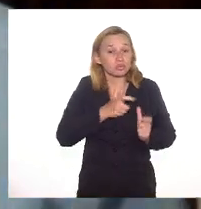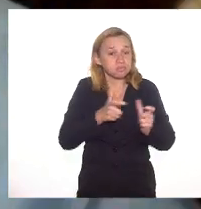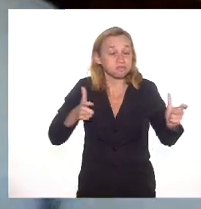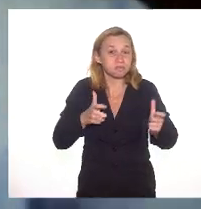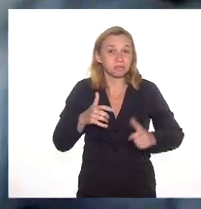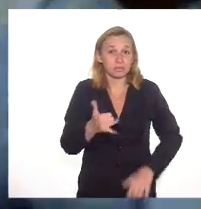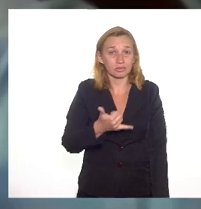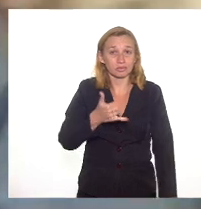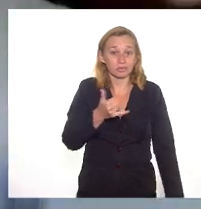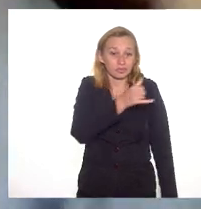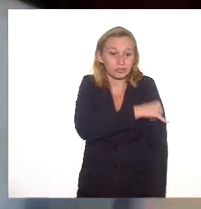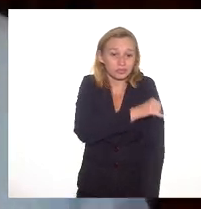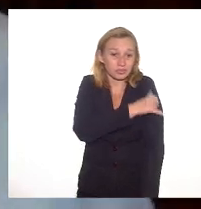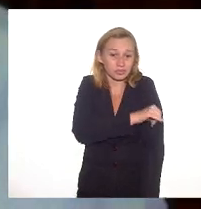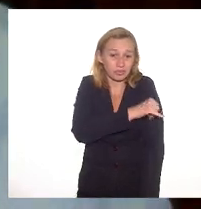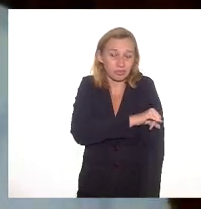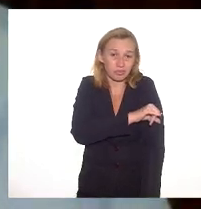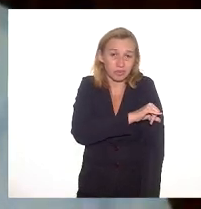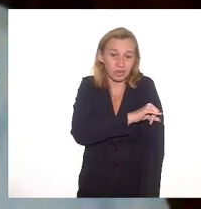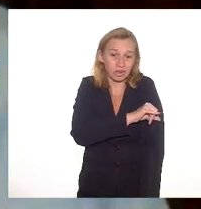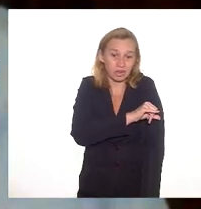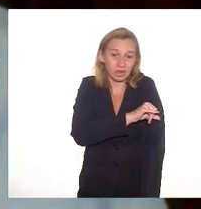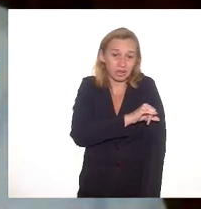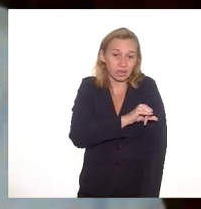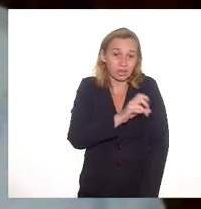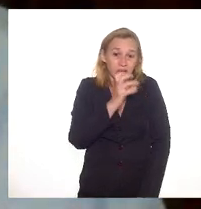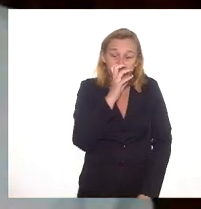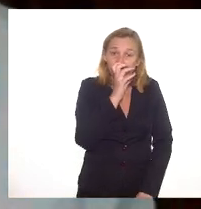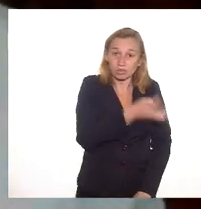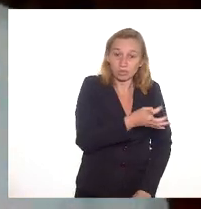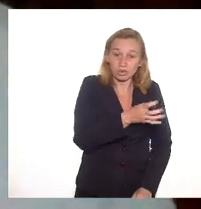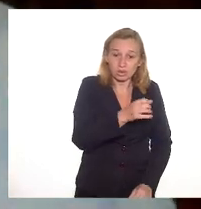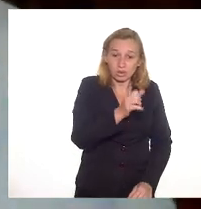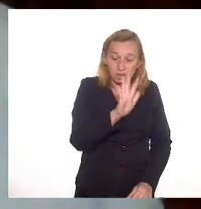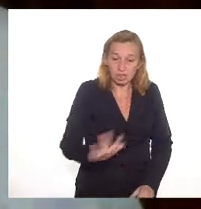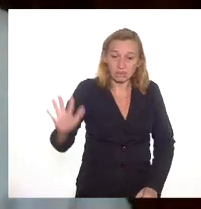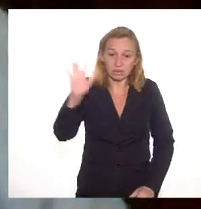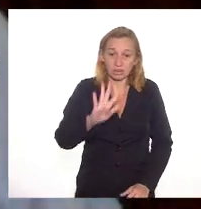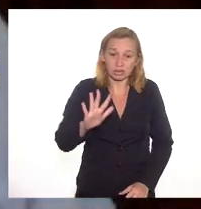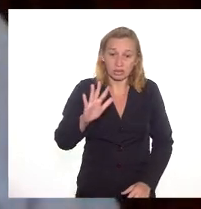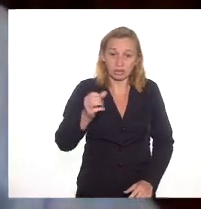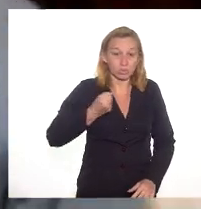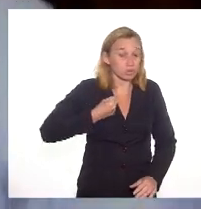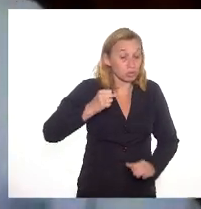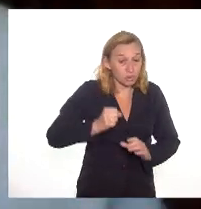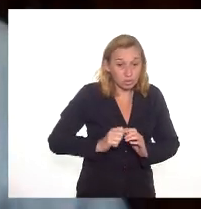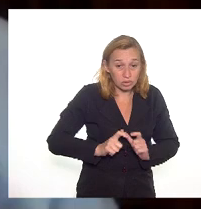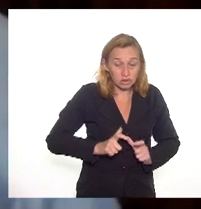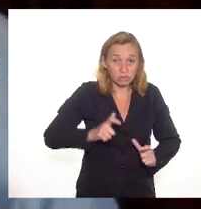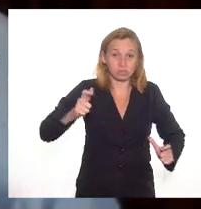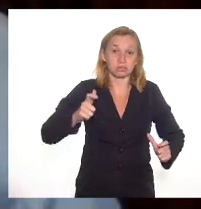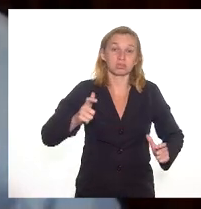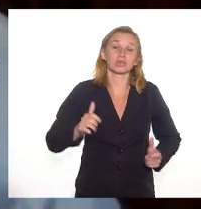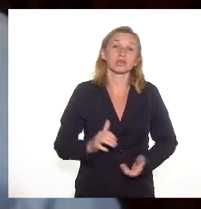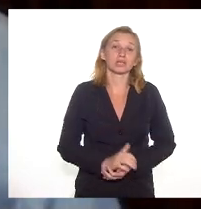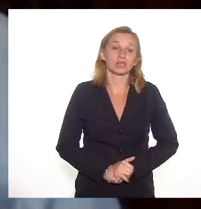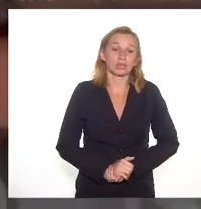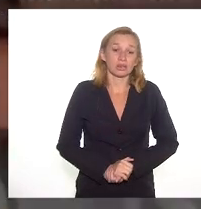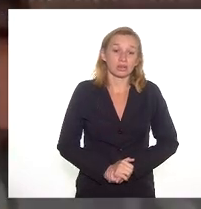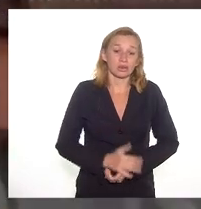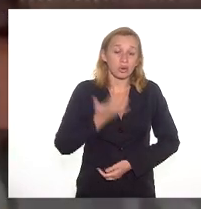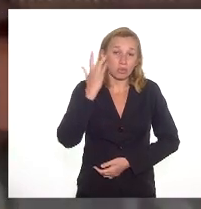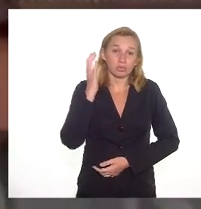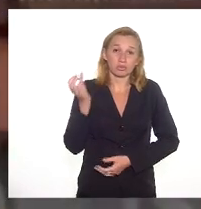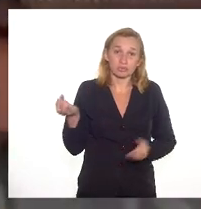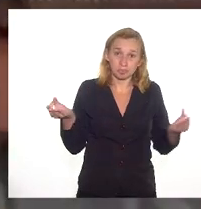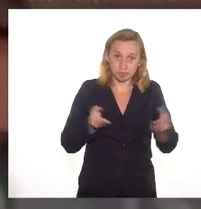está elencado nas denúncias nacionais, um dos topos das denúncias. Nós precisamos atuar nisso. Eu acho